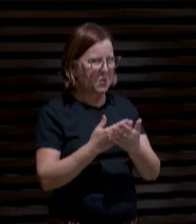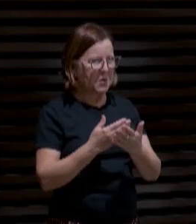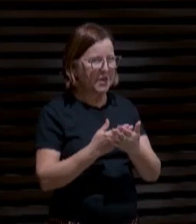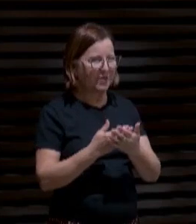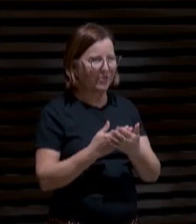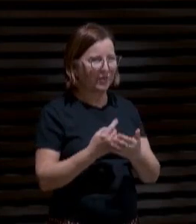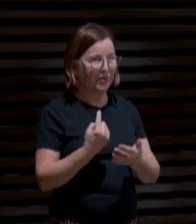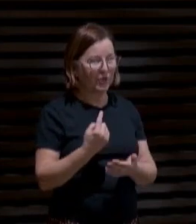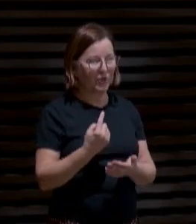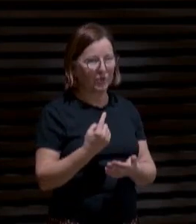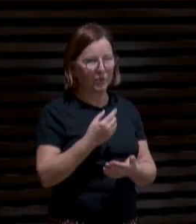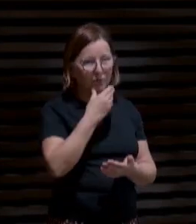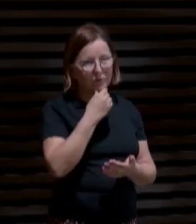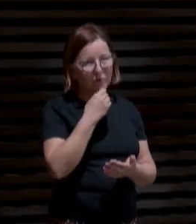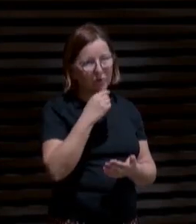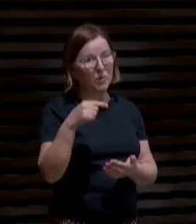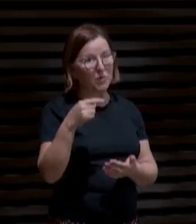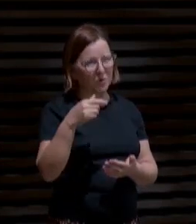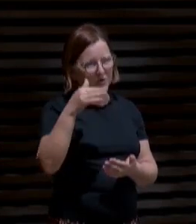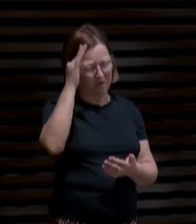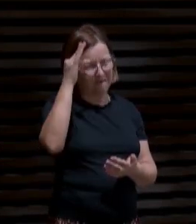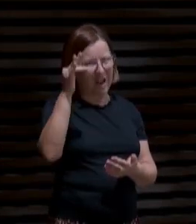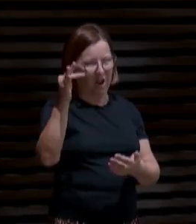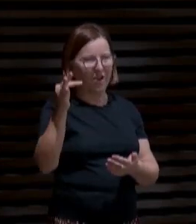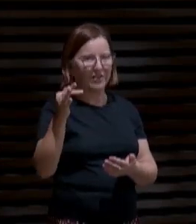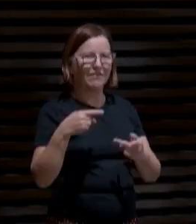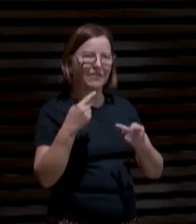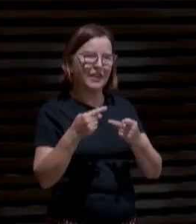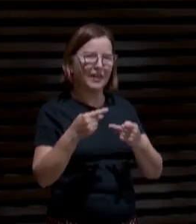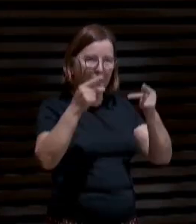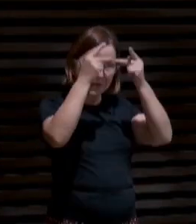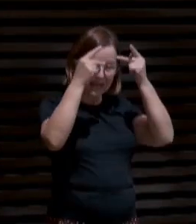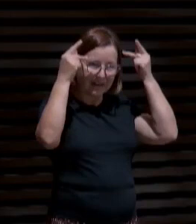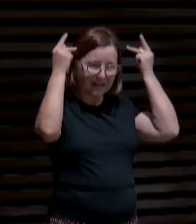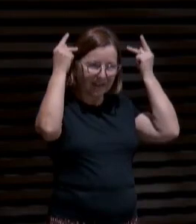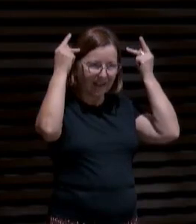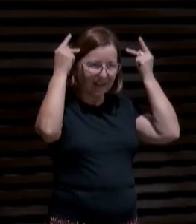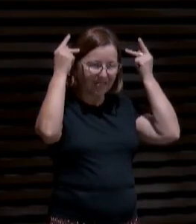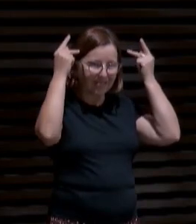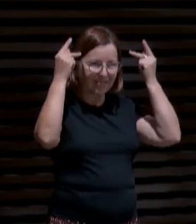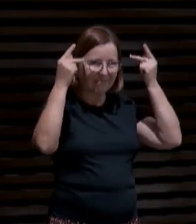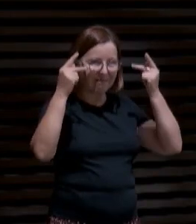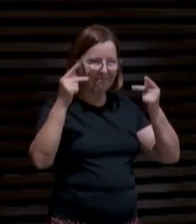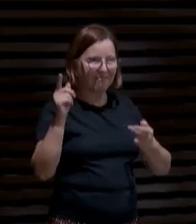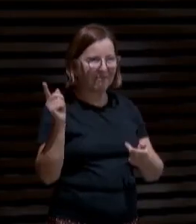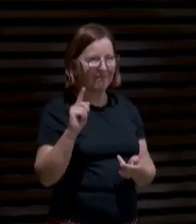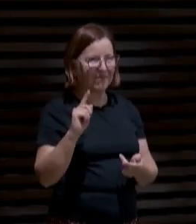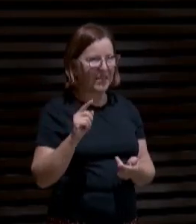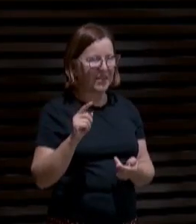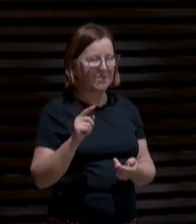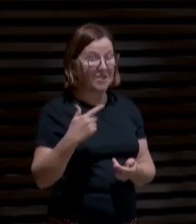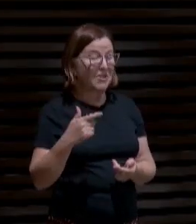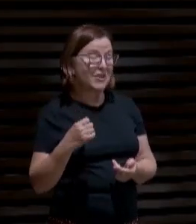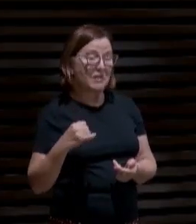filósofo Filo e de outros historiadores, ele era um personagem sem nobreza. De fato,